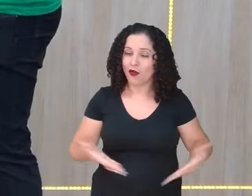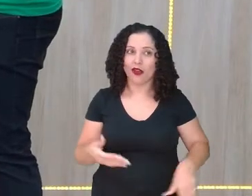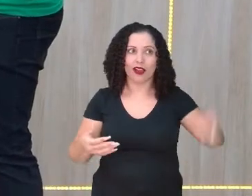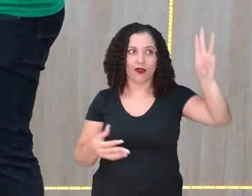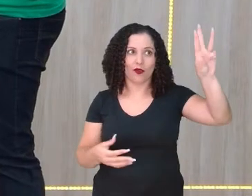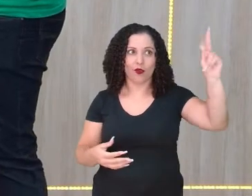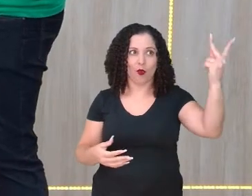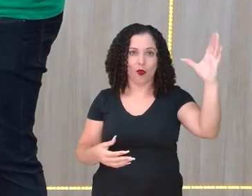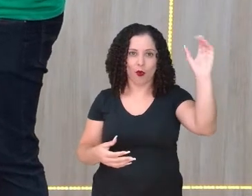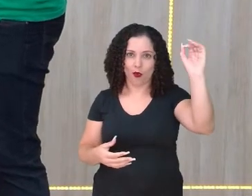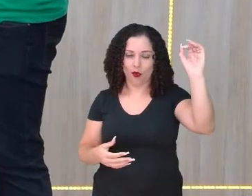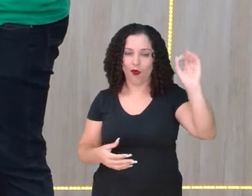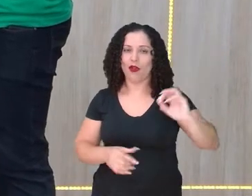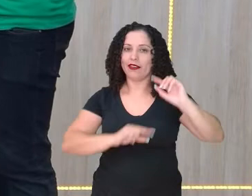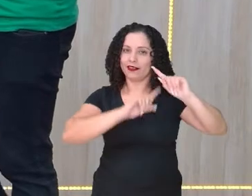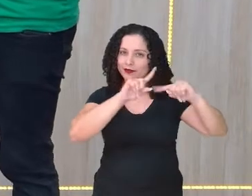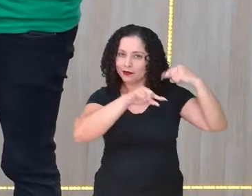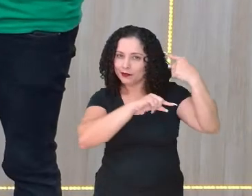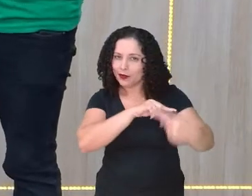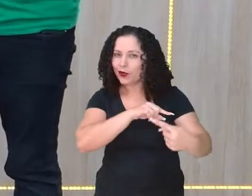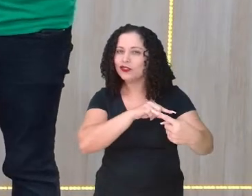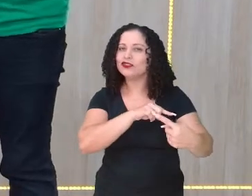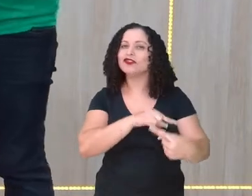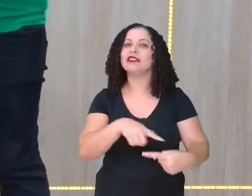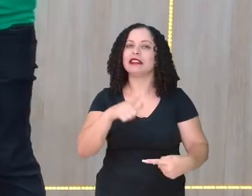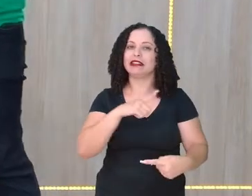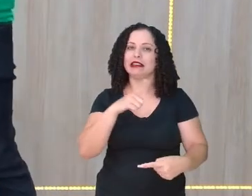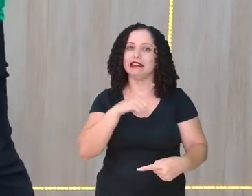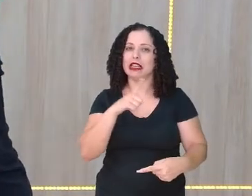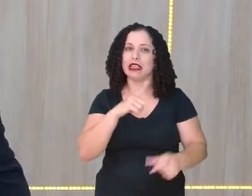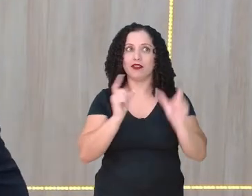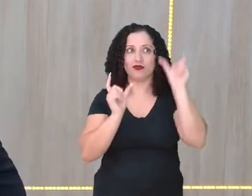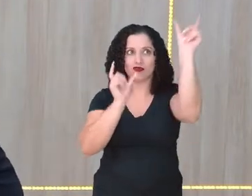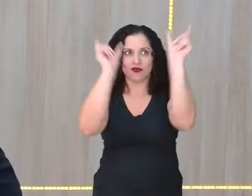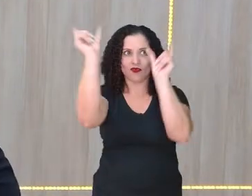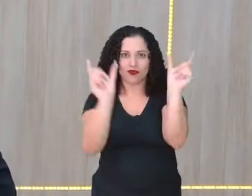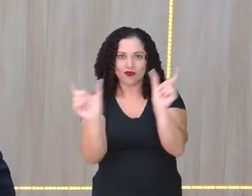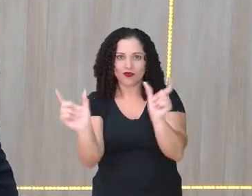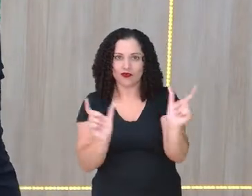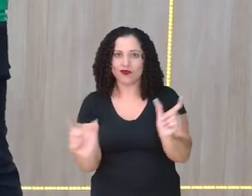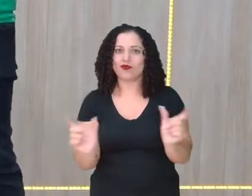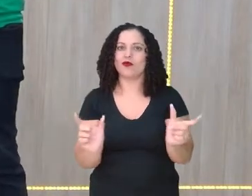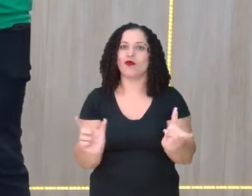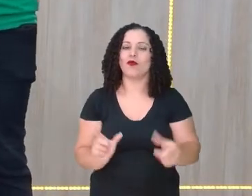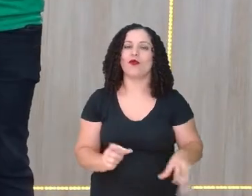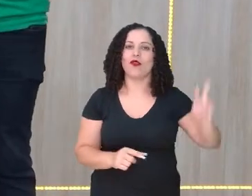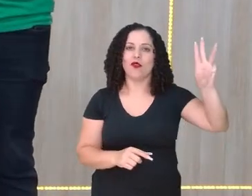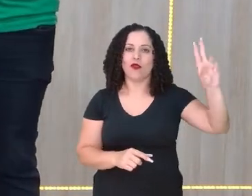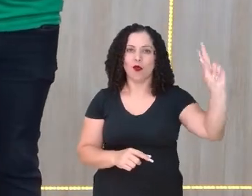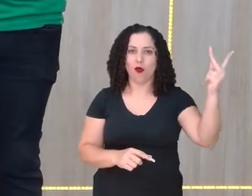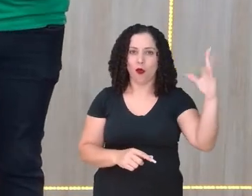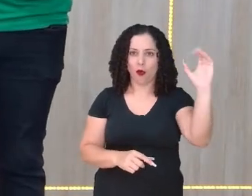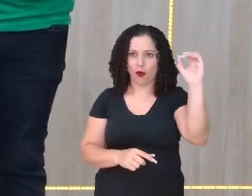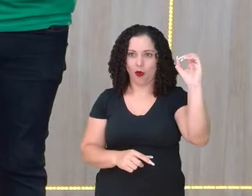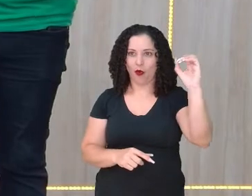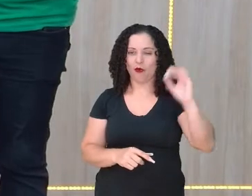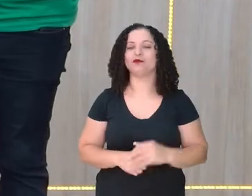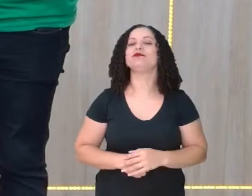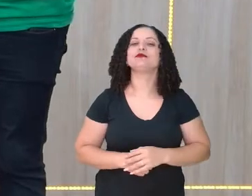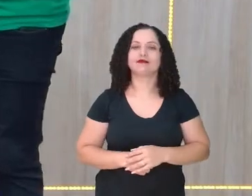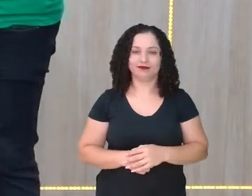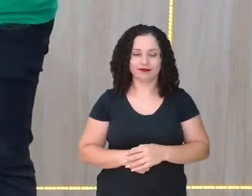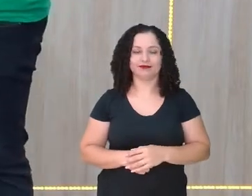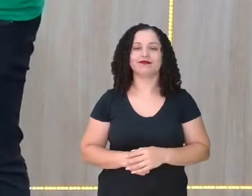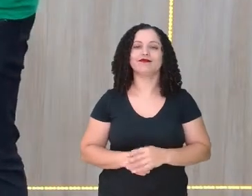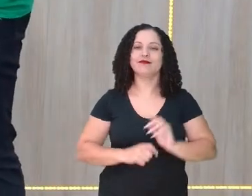who. Daqui a pouco a gente vai chegar no nicho que o how nos traz, tá bom? How é cheio de nichos e a gente vai prestar